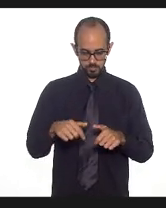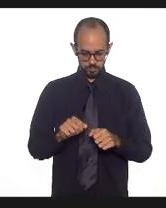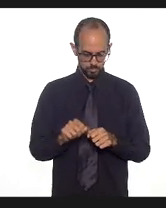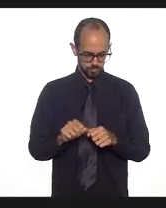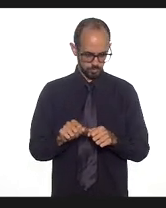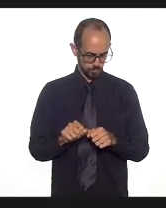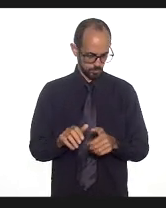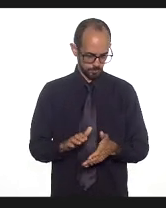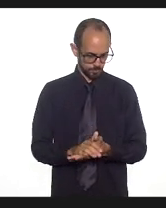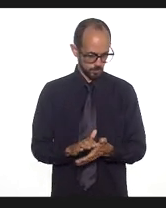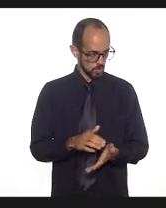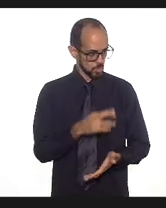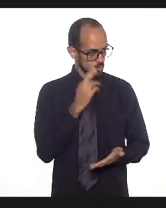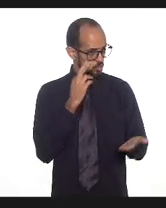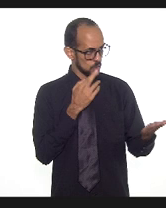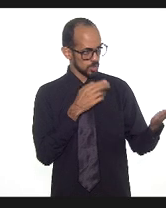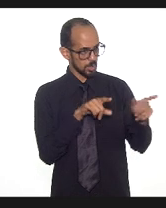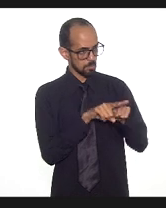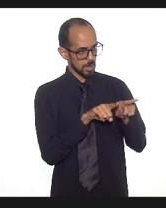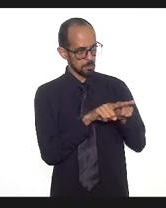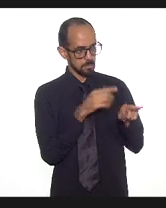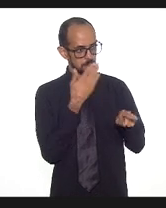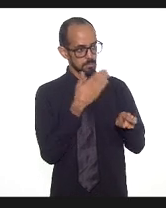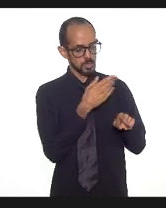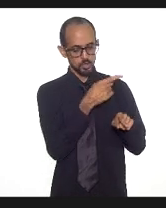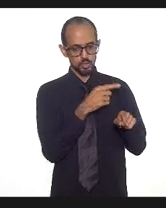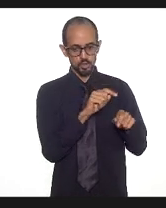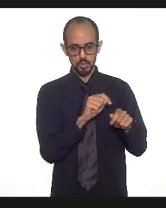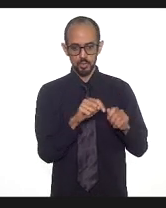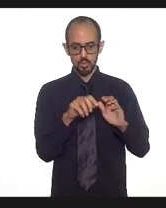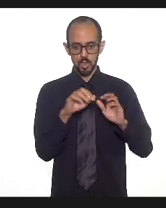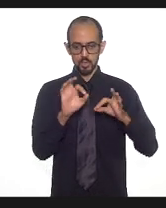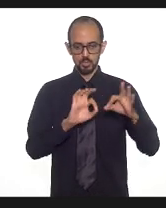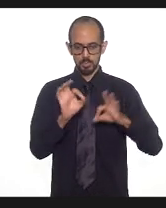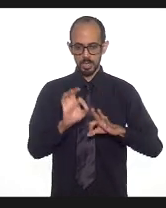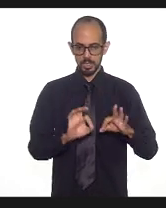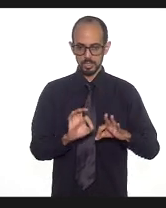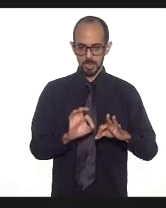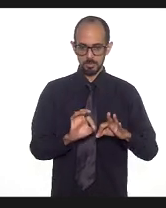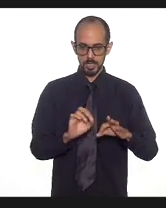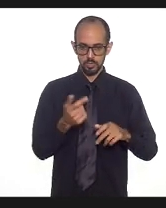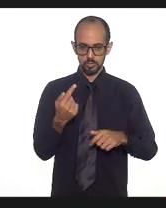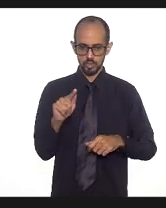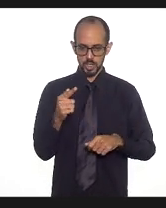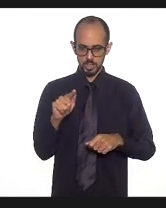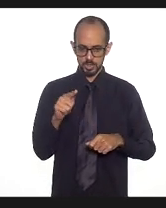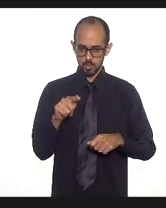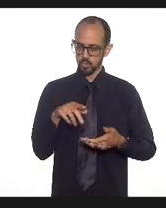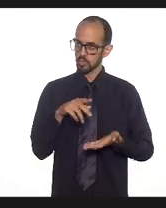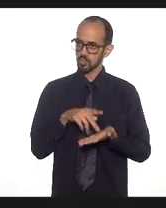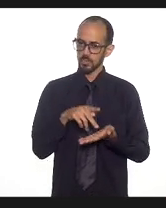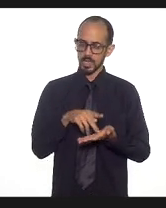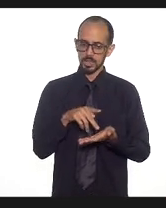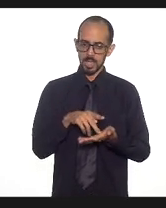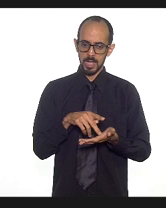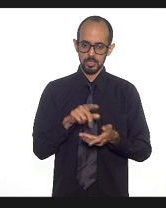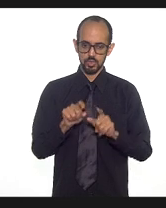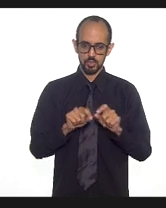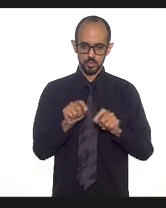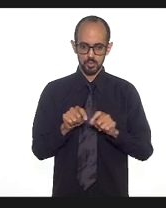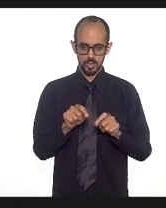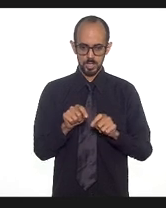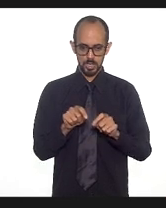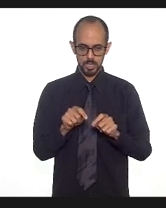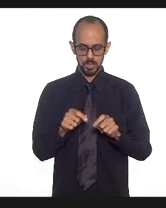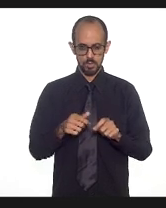o senhor também pediu, né, o nosso plano de gestão, um documento. Realmente a gente tem, sim,